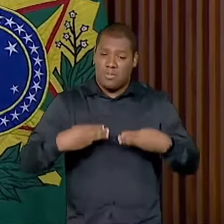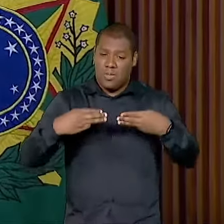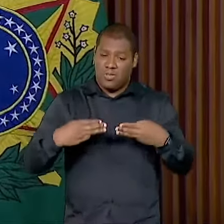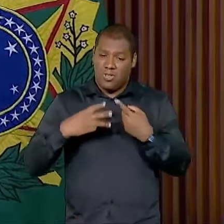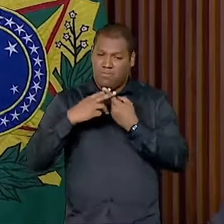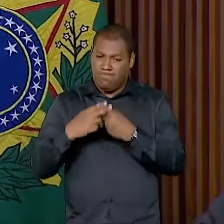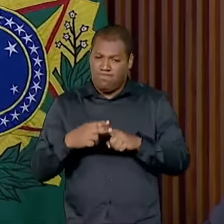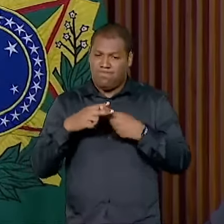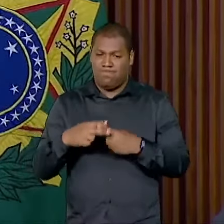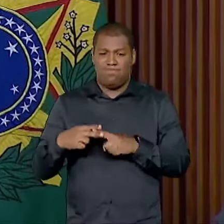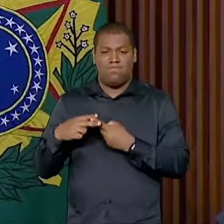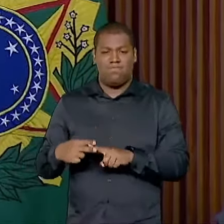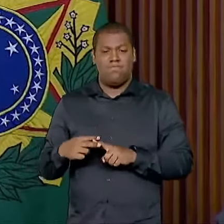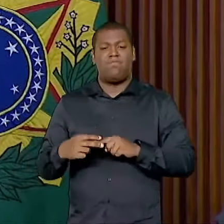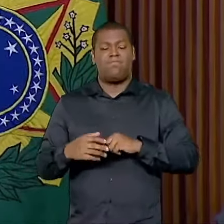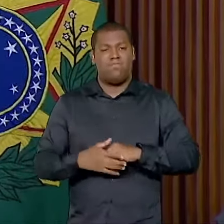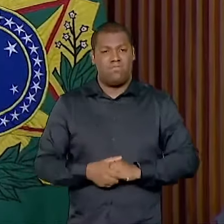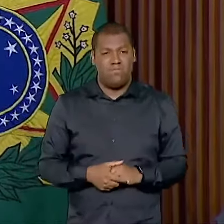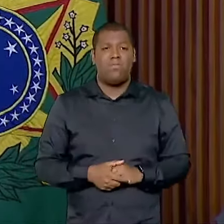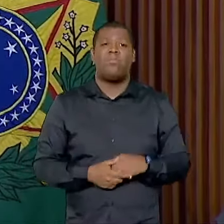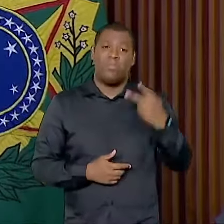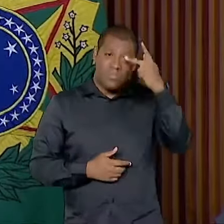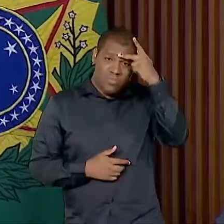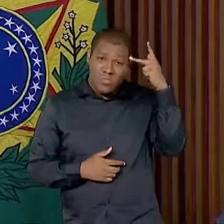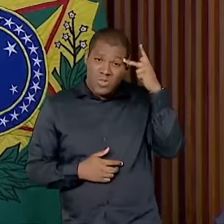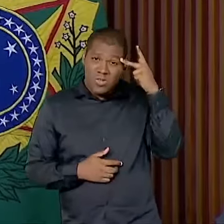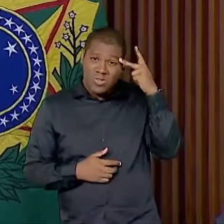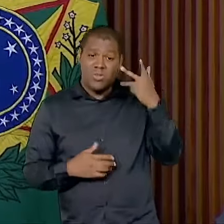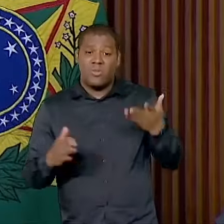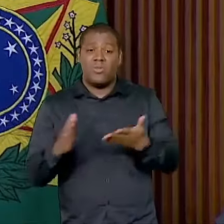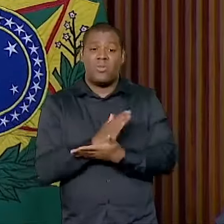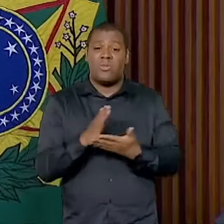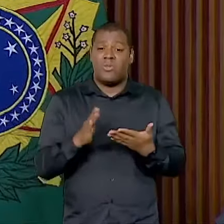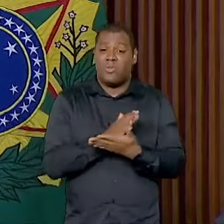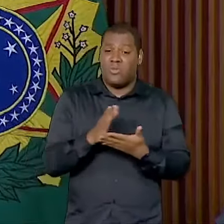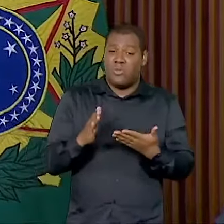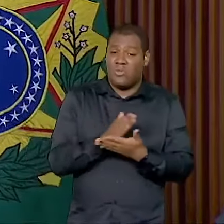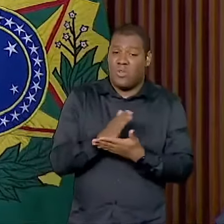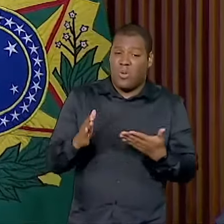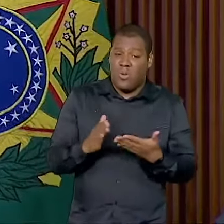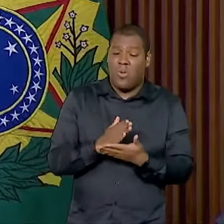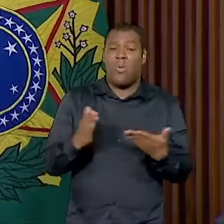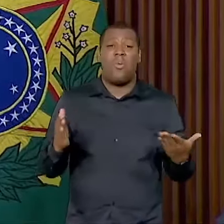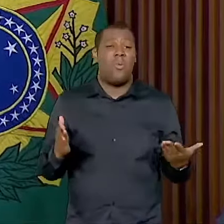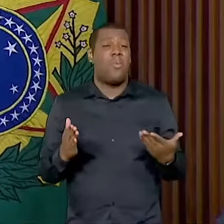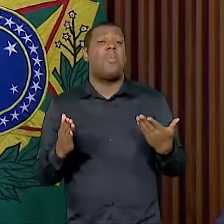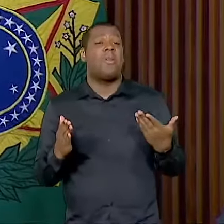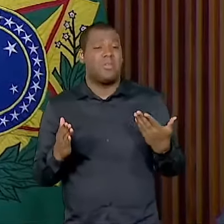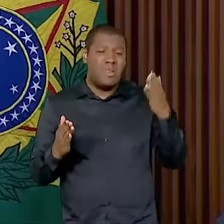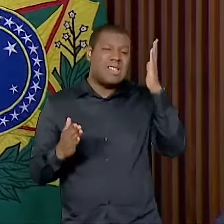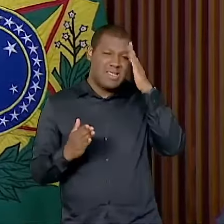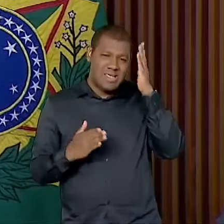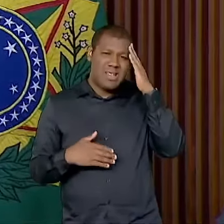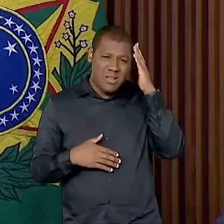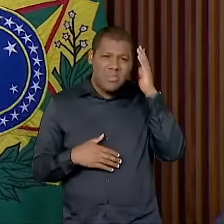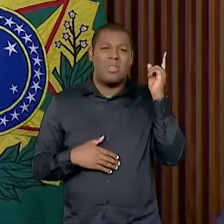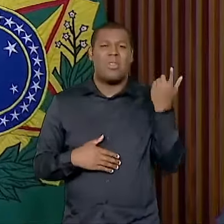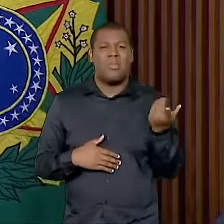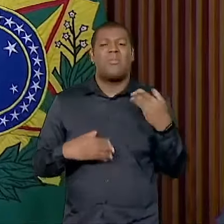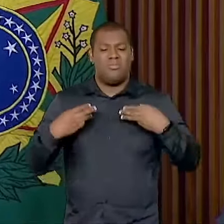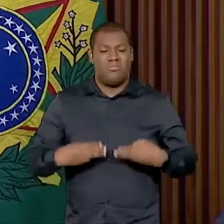quanta gente, sabe, ainda está reivindicando pessoas para poder suprir a deficiência do ministério. Nós não